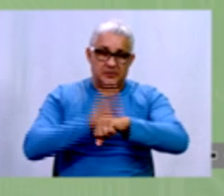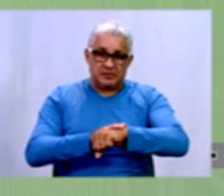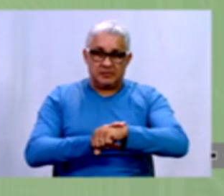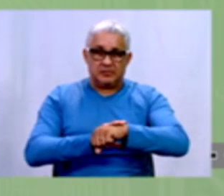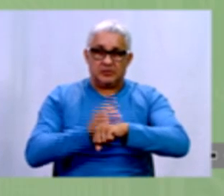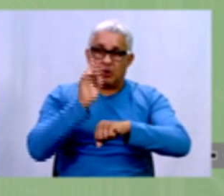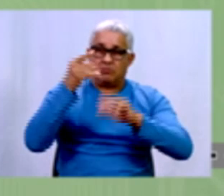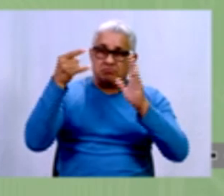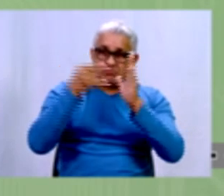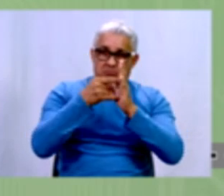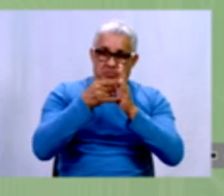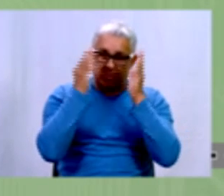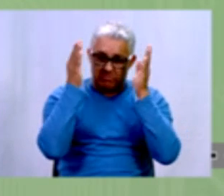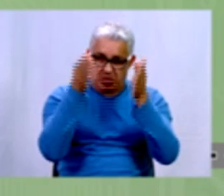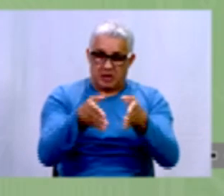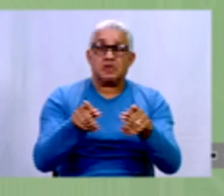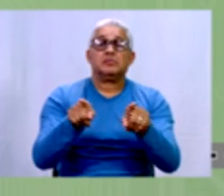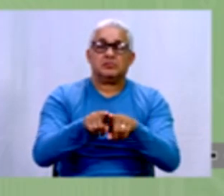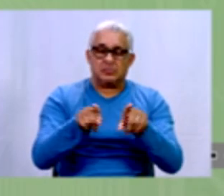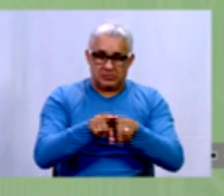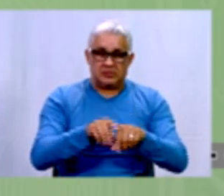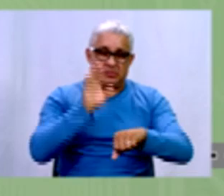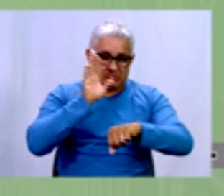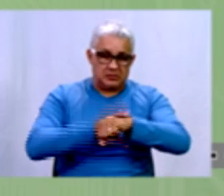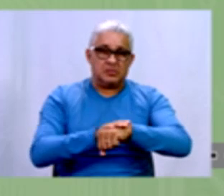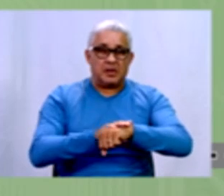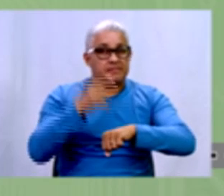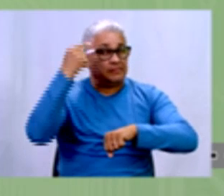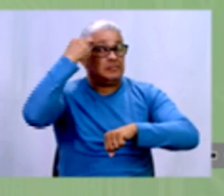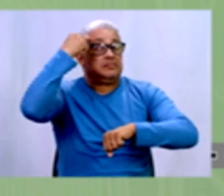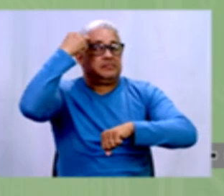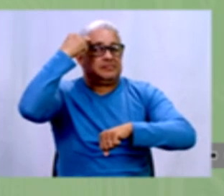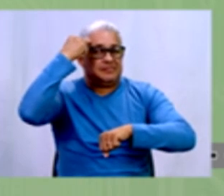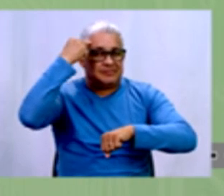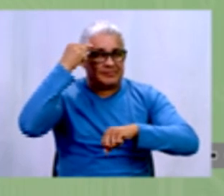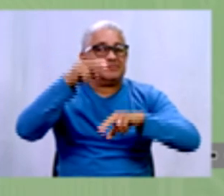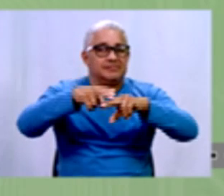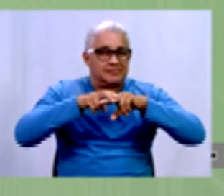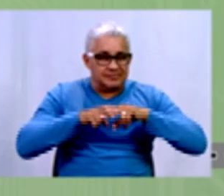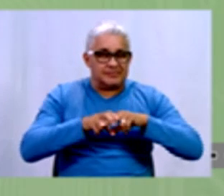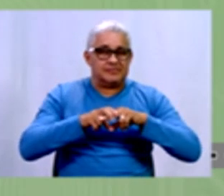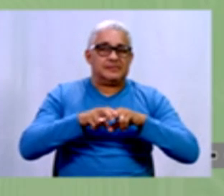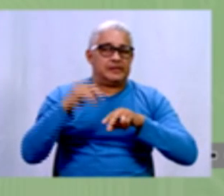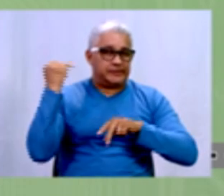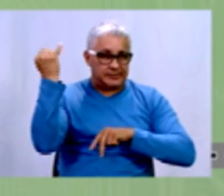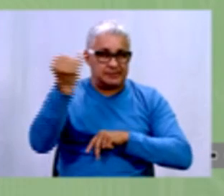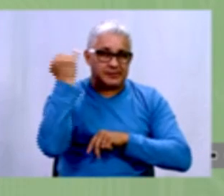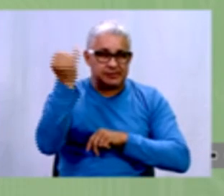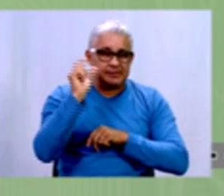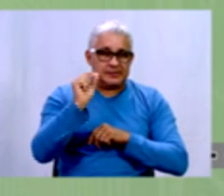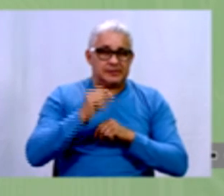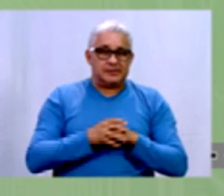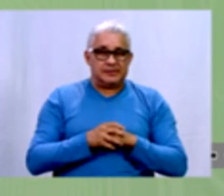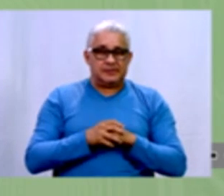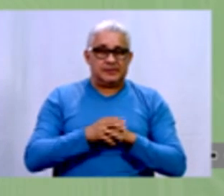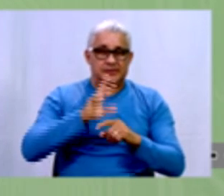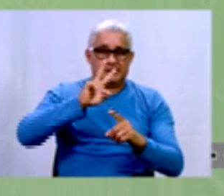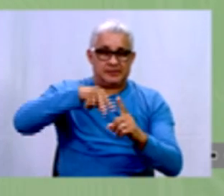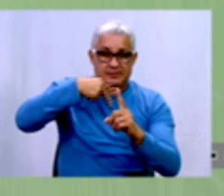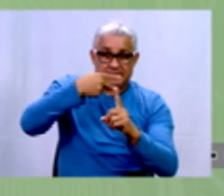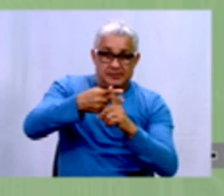para programar, mas também o tempo para pensar. Por isso é extremamente relevante